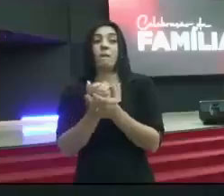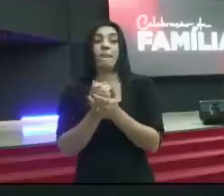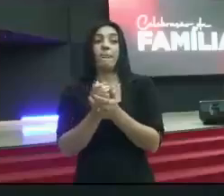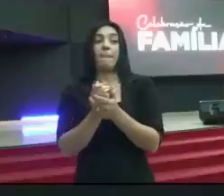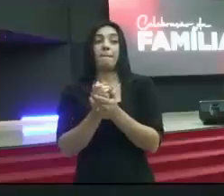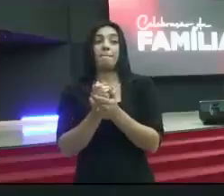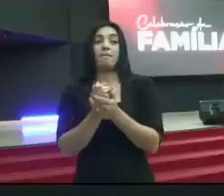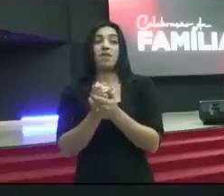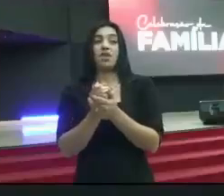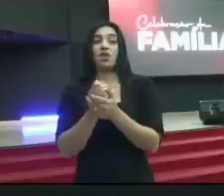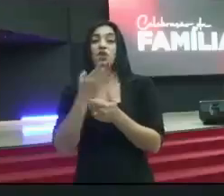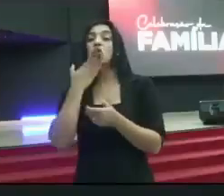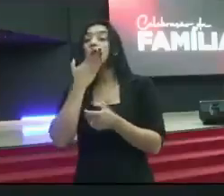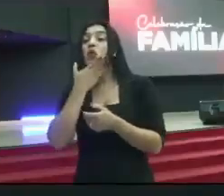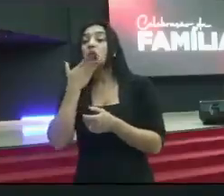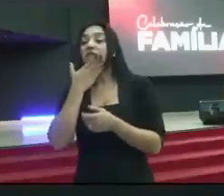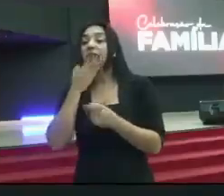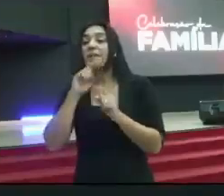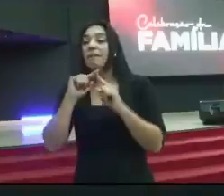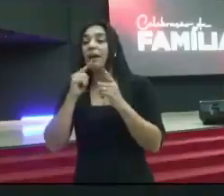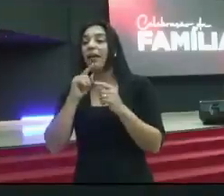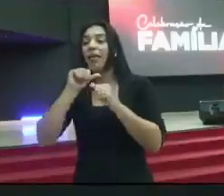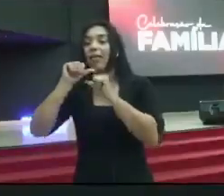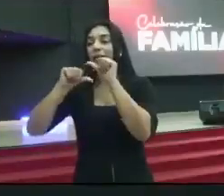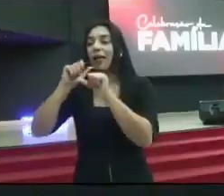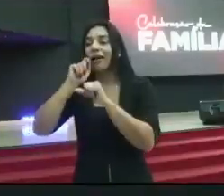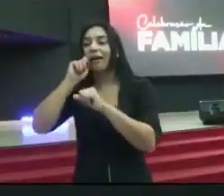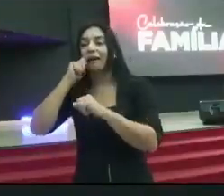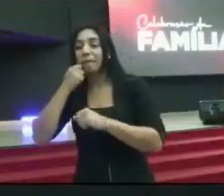e o doce se transformou em amargo.